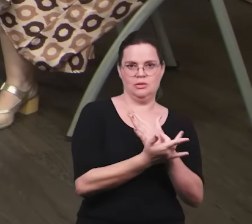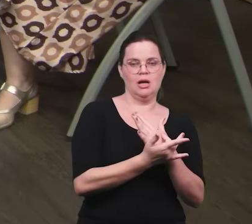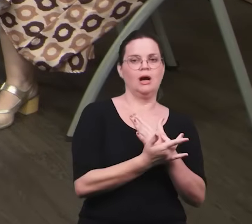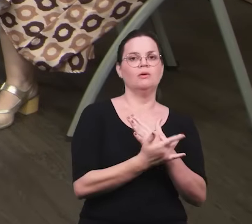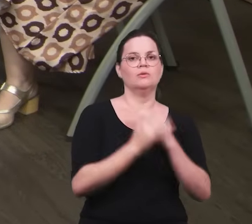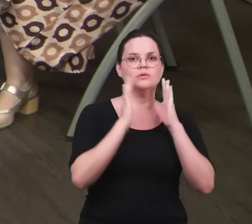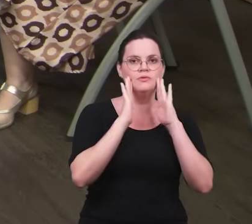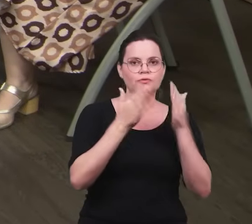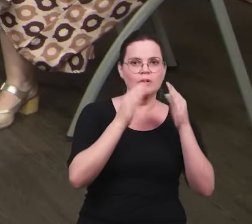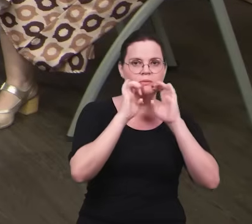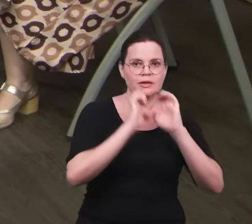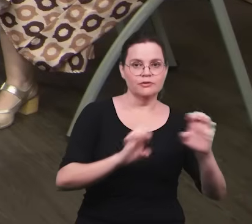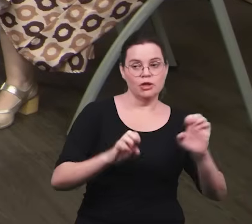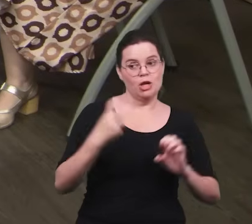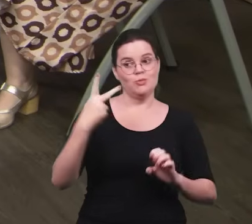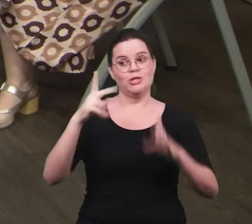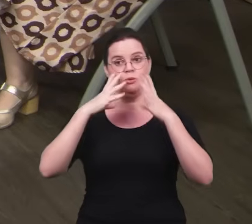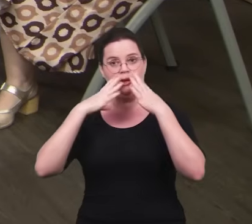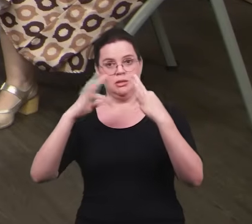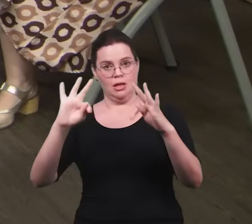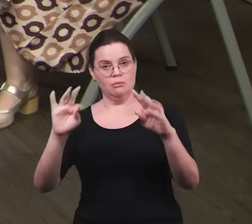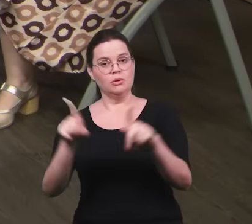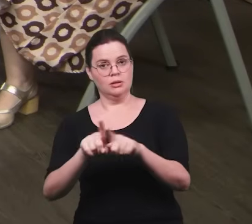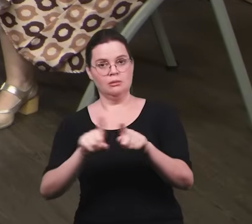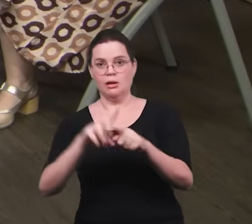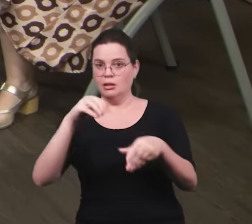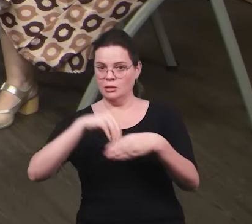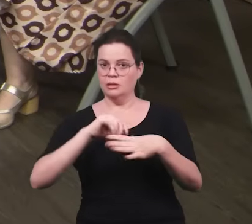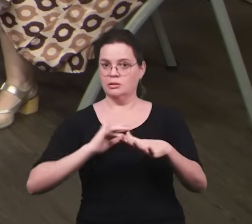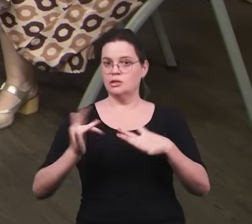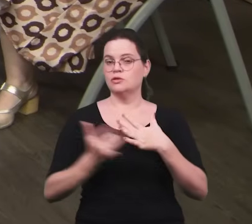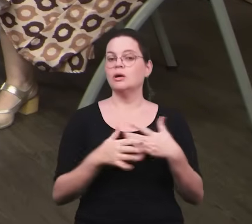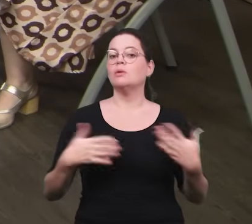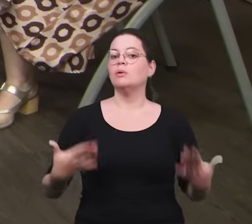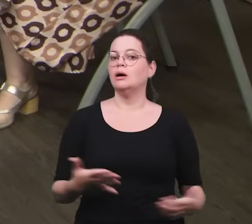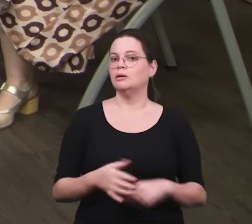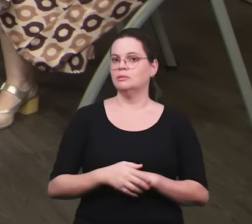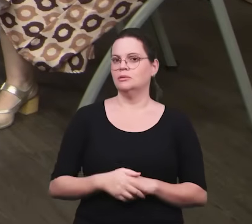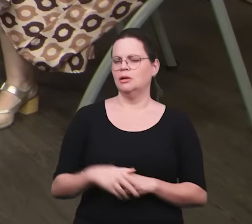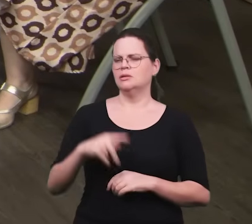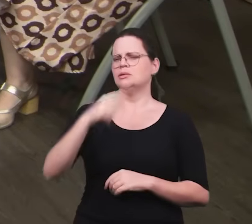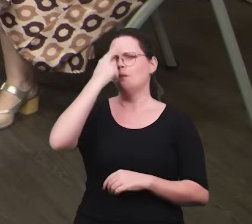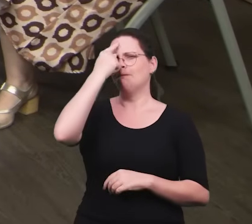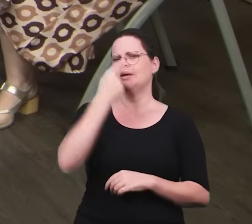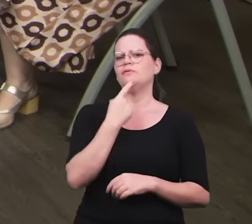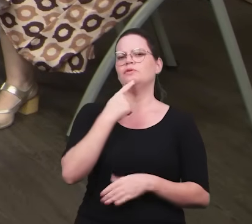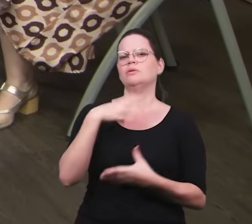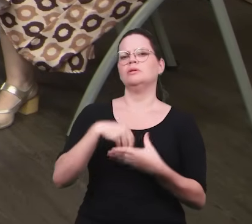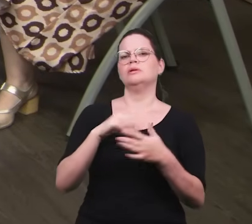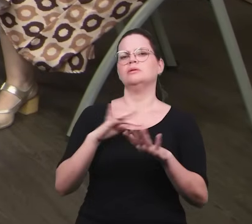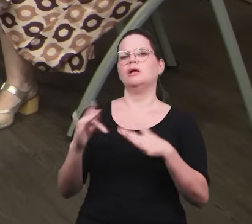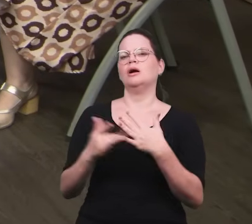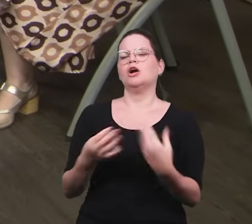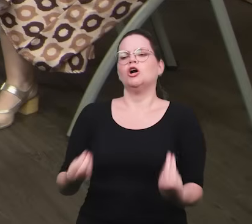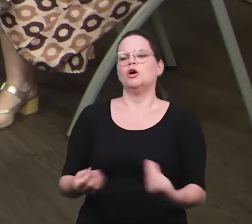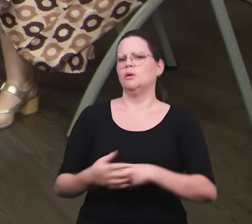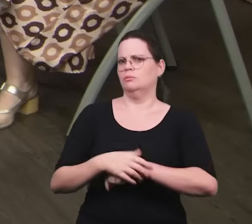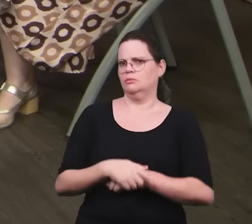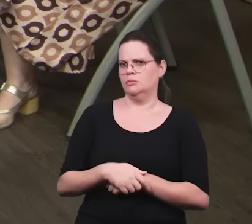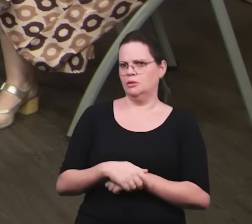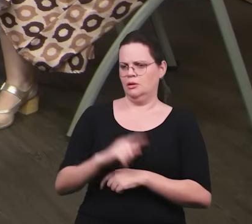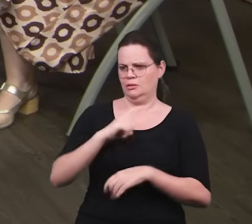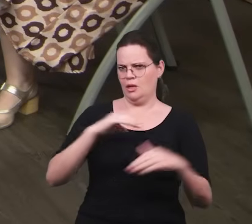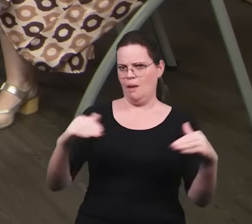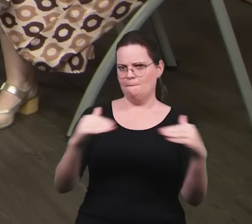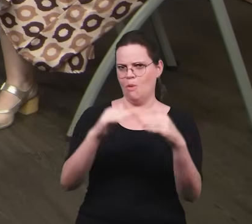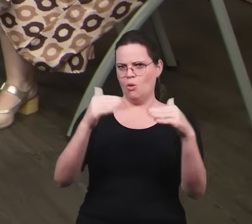para evangelizar e o seu testemunho nos recursos de tecnologia. Né? Como é que é o seu perfil na rede social? Ele